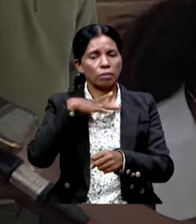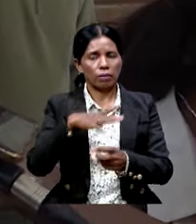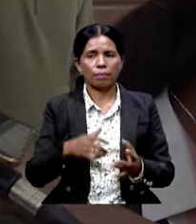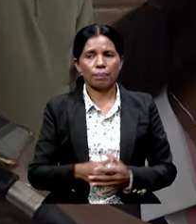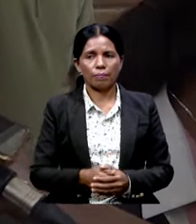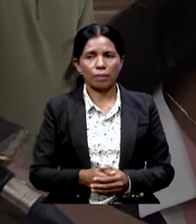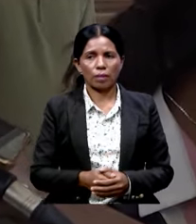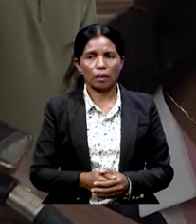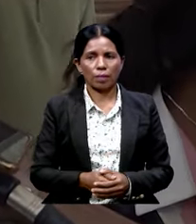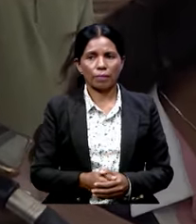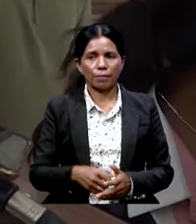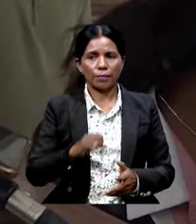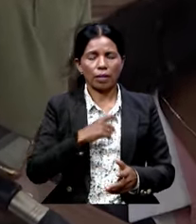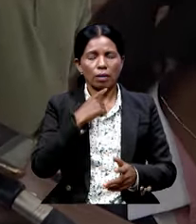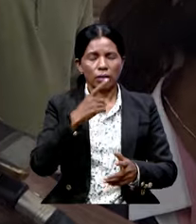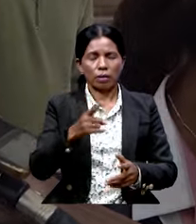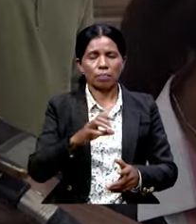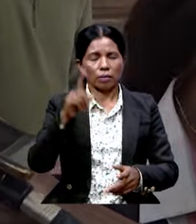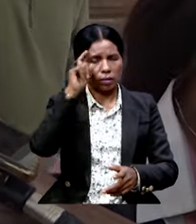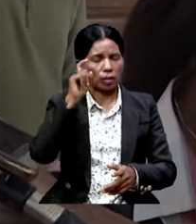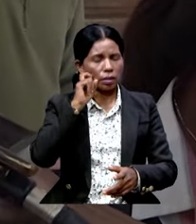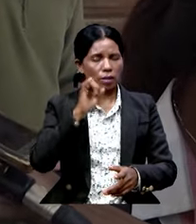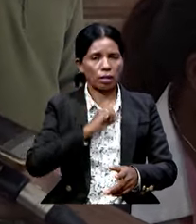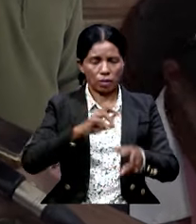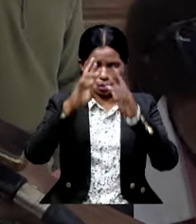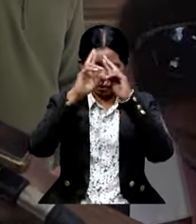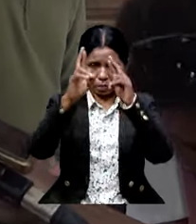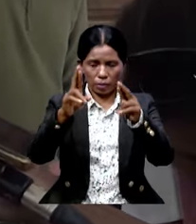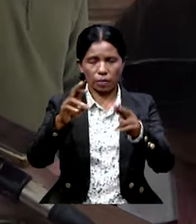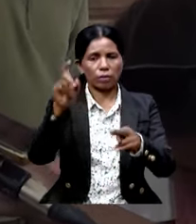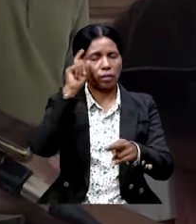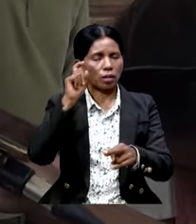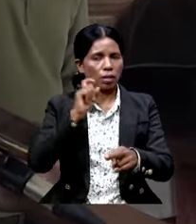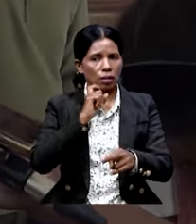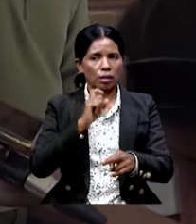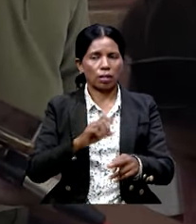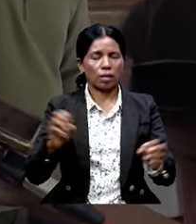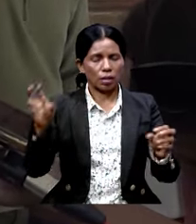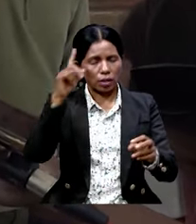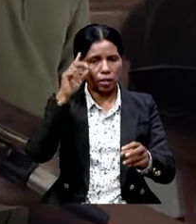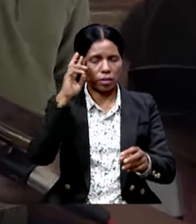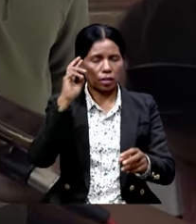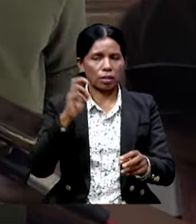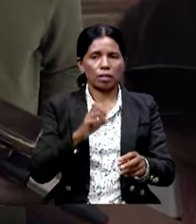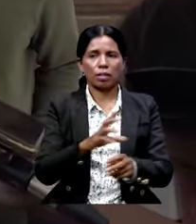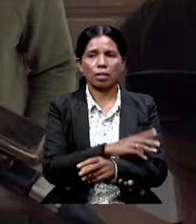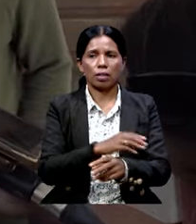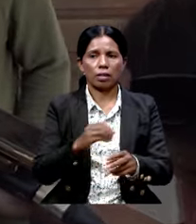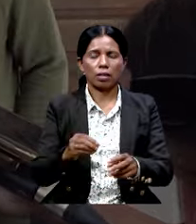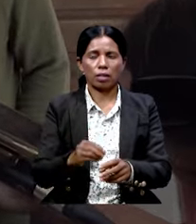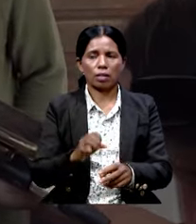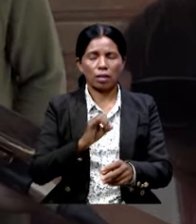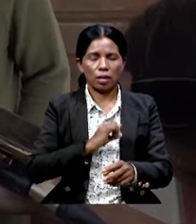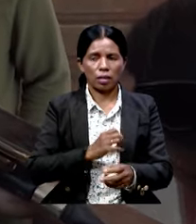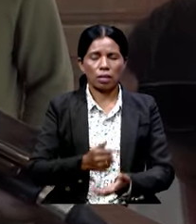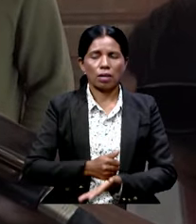hau hadia dia ba mo sanana hau respeto na hauna amang banasau. Laia Sanana, laia de Timor, mere puti Timor. How defende San